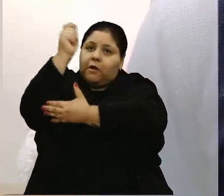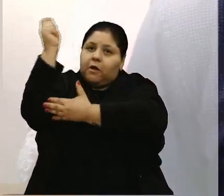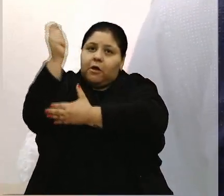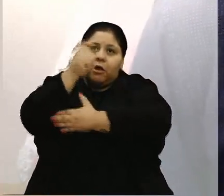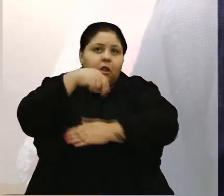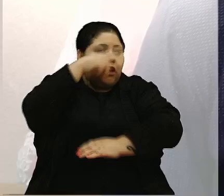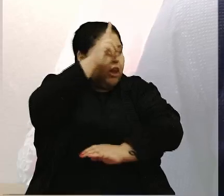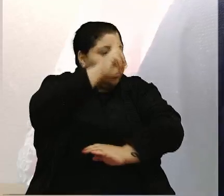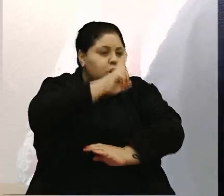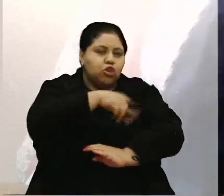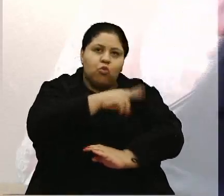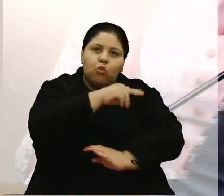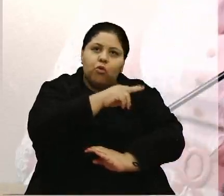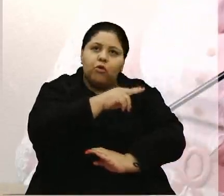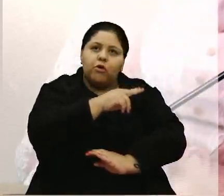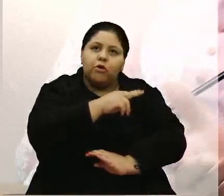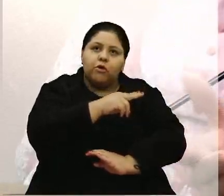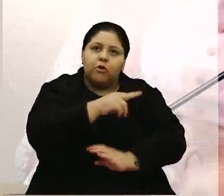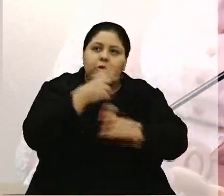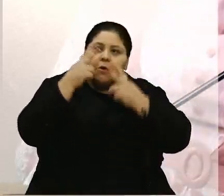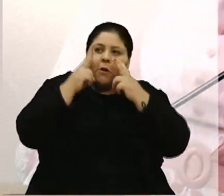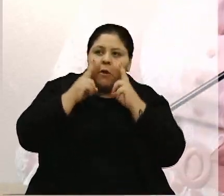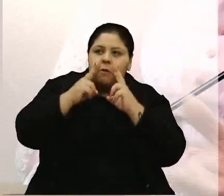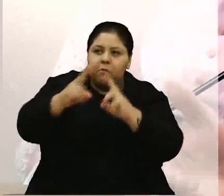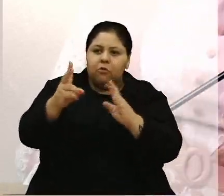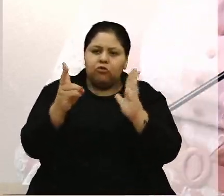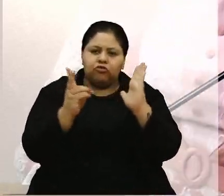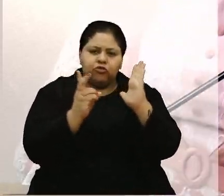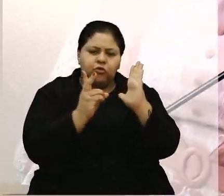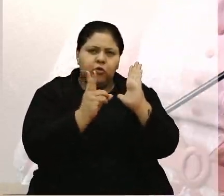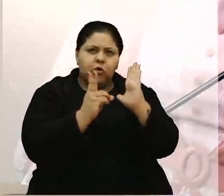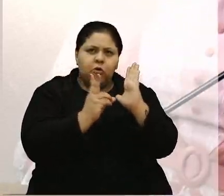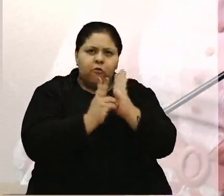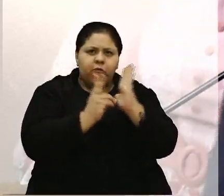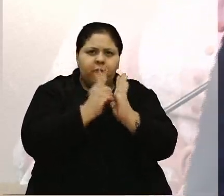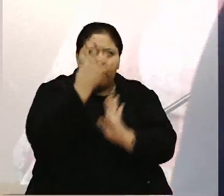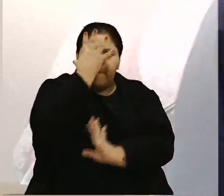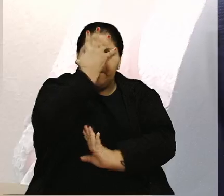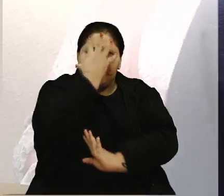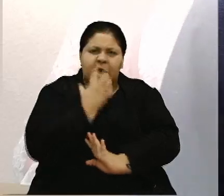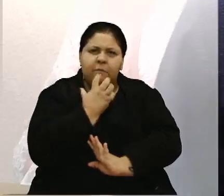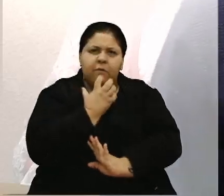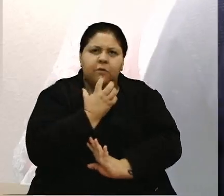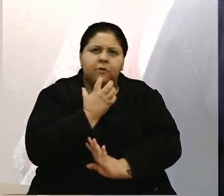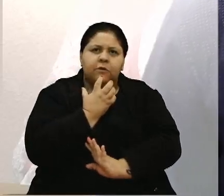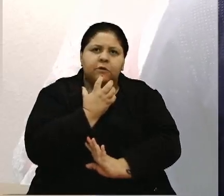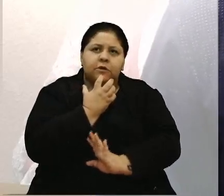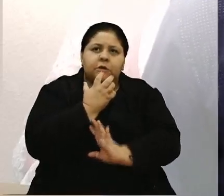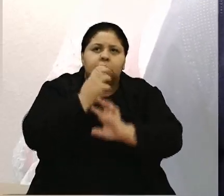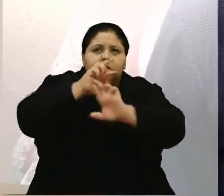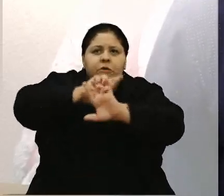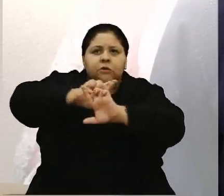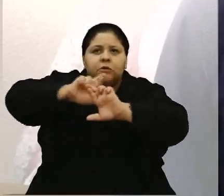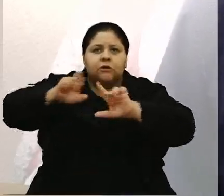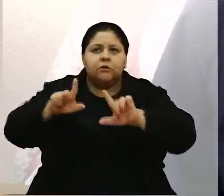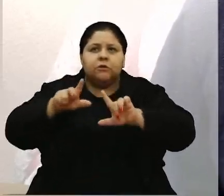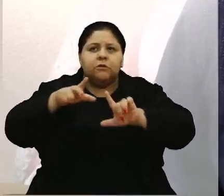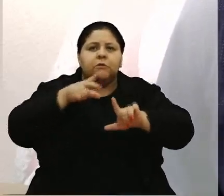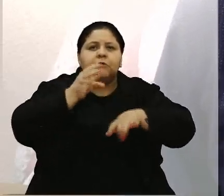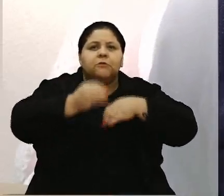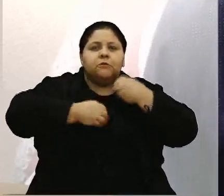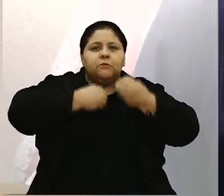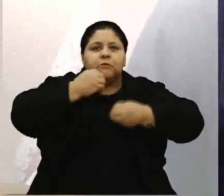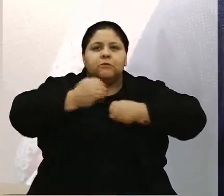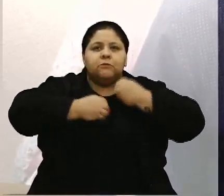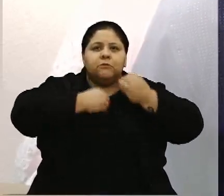dobra o penacho, altivez de um índio macho que ostenta já quando pinto, e a diferença que eu sinto é que o